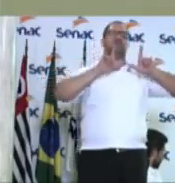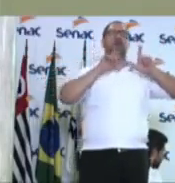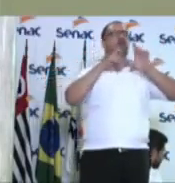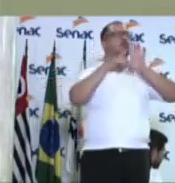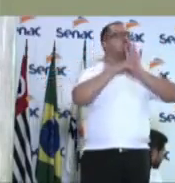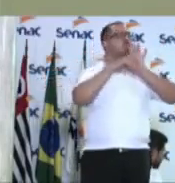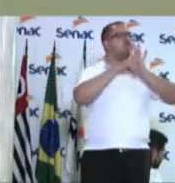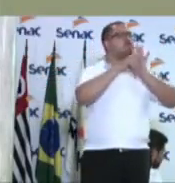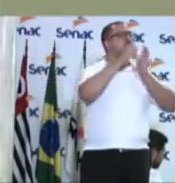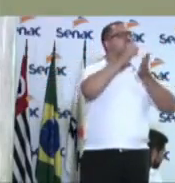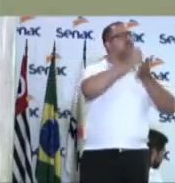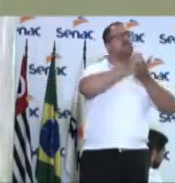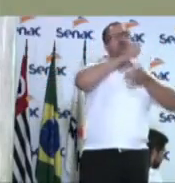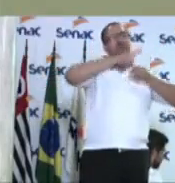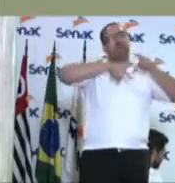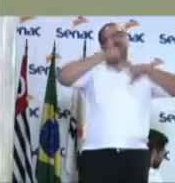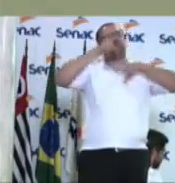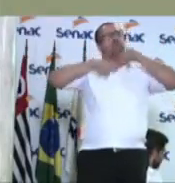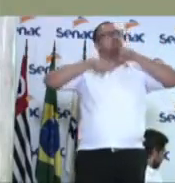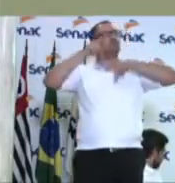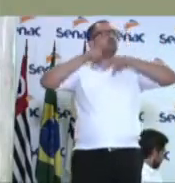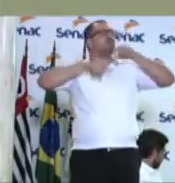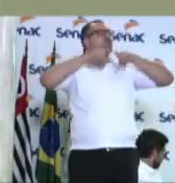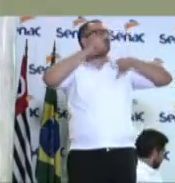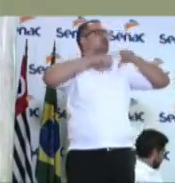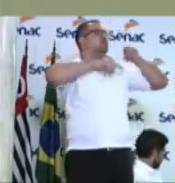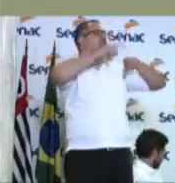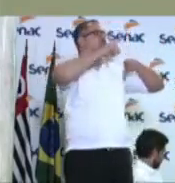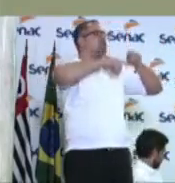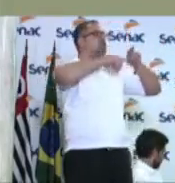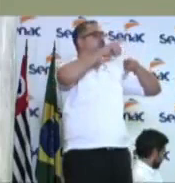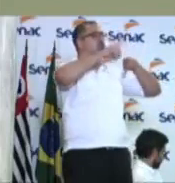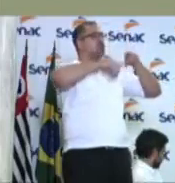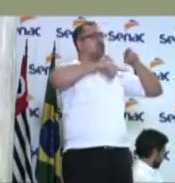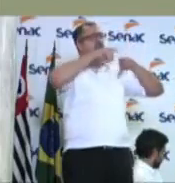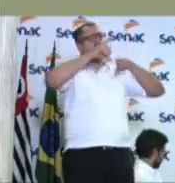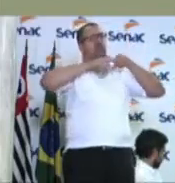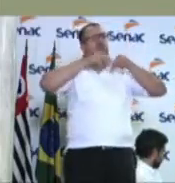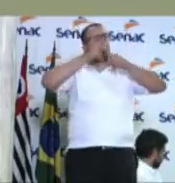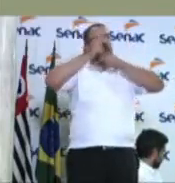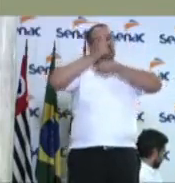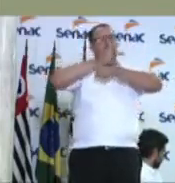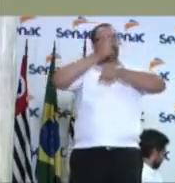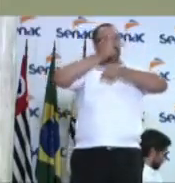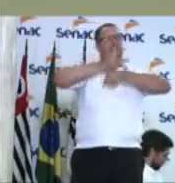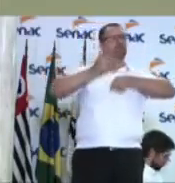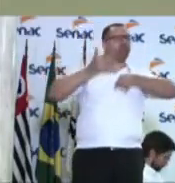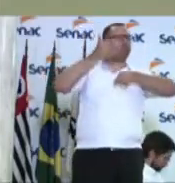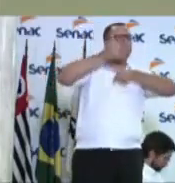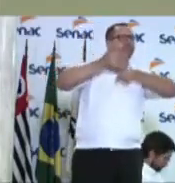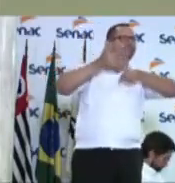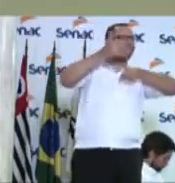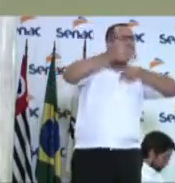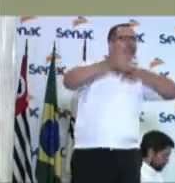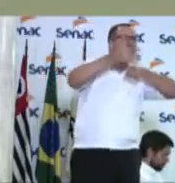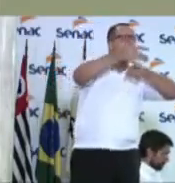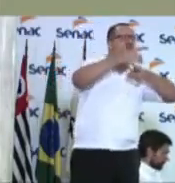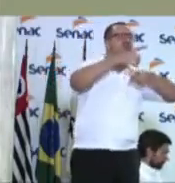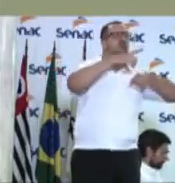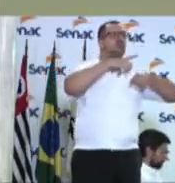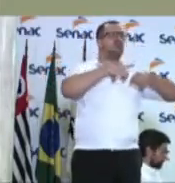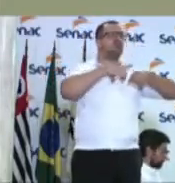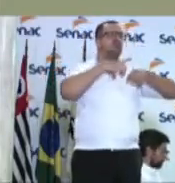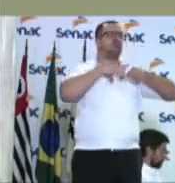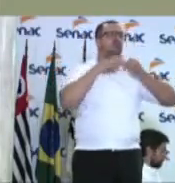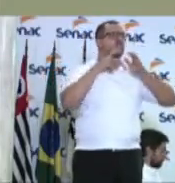tempo todo, tudo nele é Jeep. Por quê? Porque ele vem com isso, porque ele vem com aquilo, enfim, explorando todos os features. Só que como continuar e como gerar